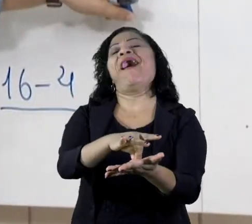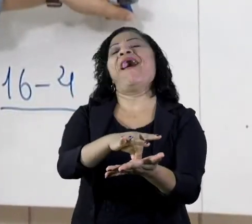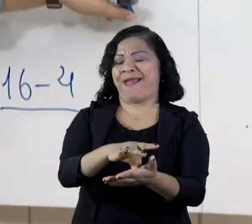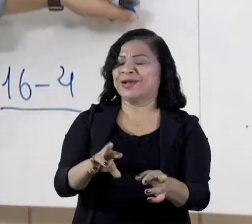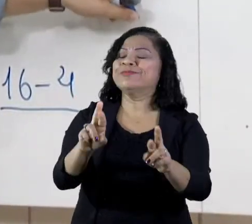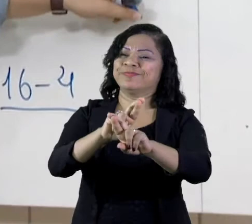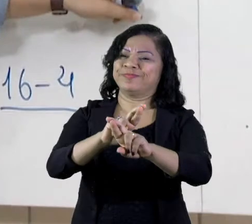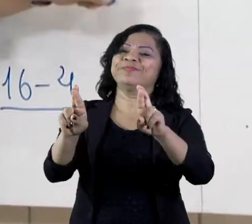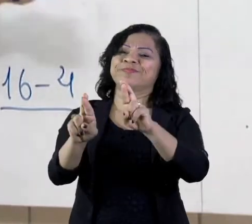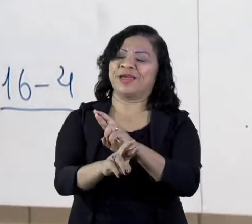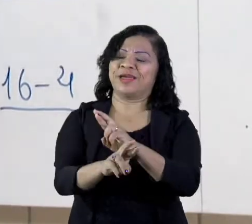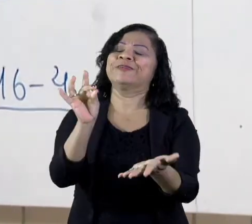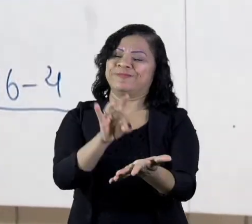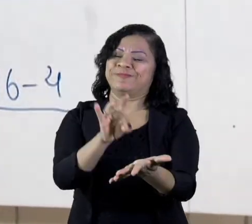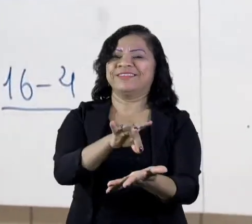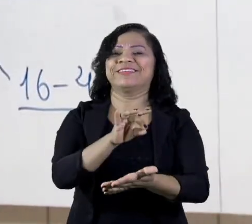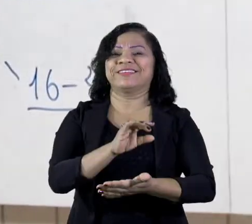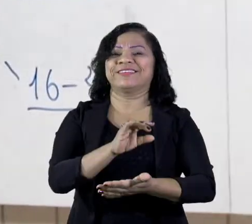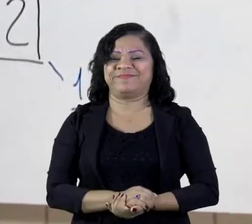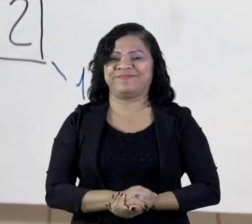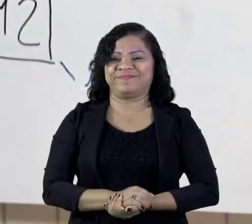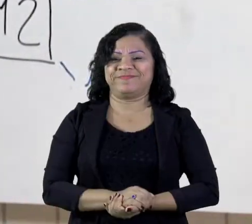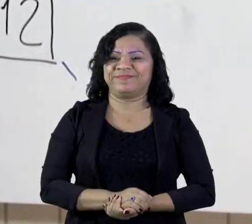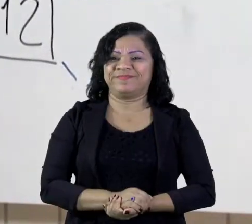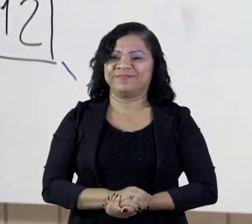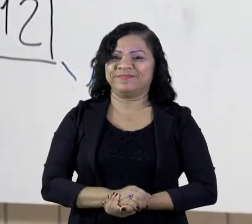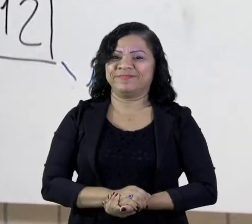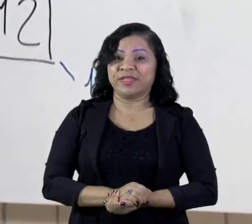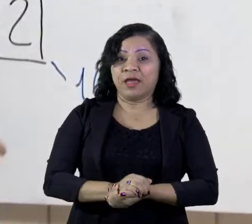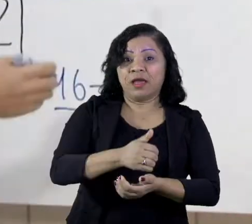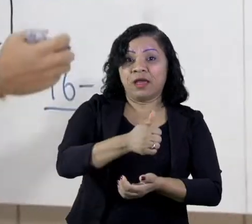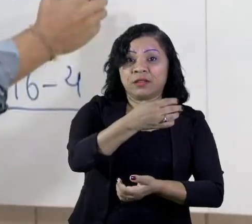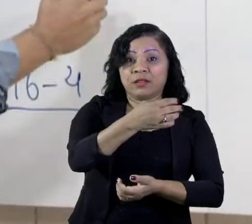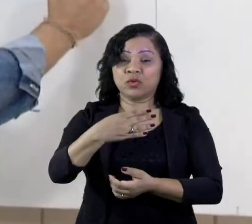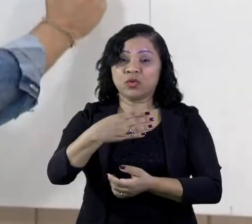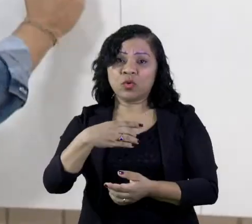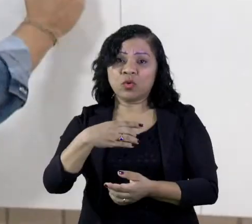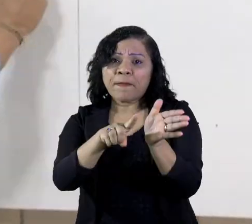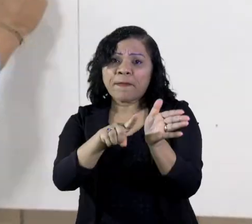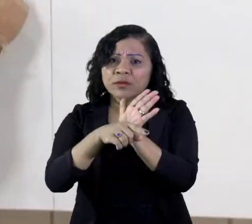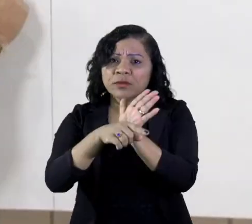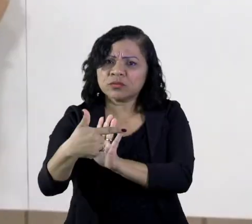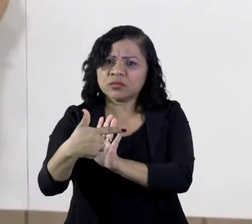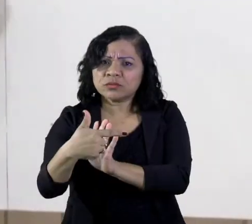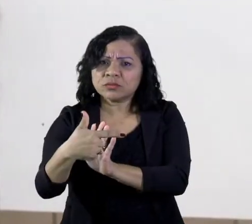relação verdadeira. Olha só, 14 menos 2.